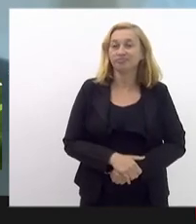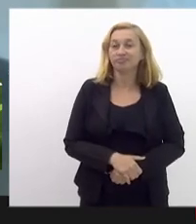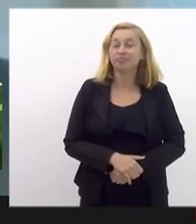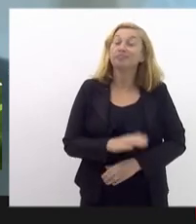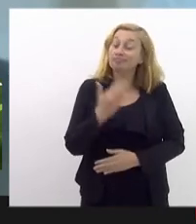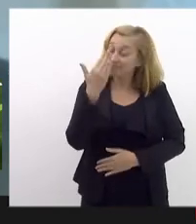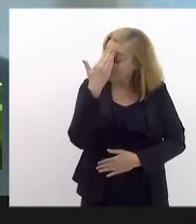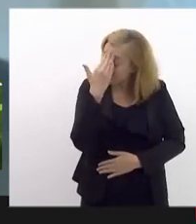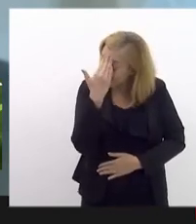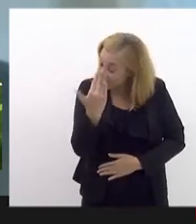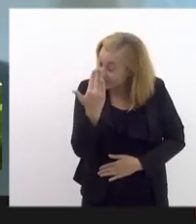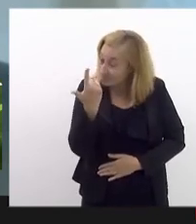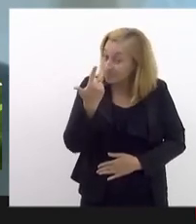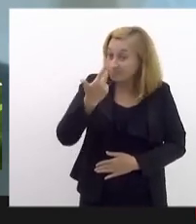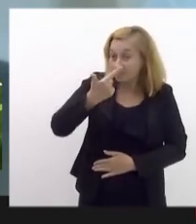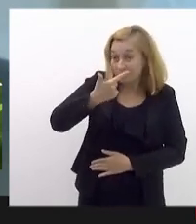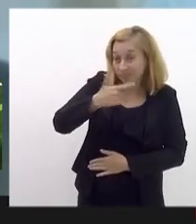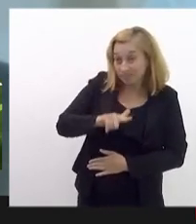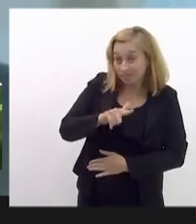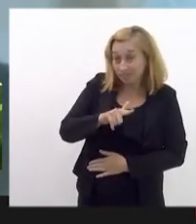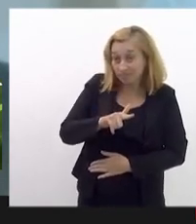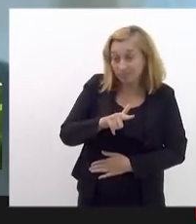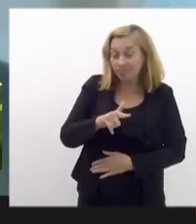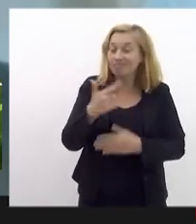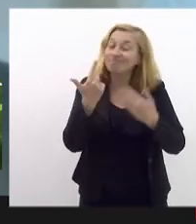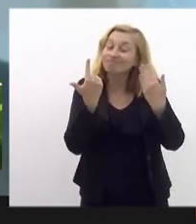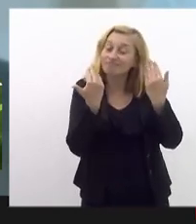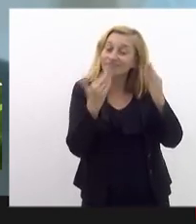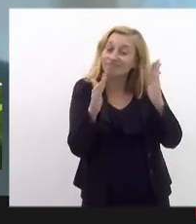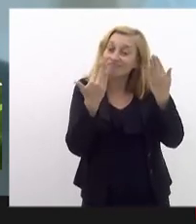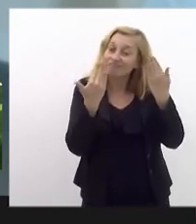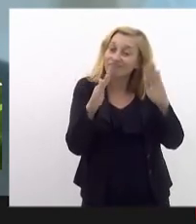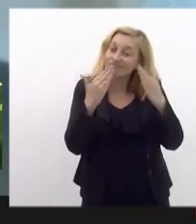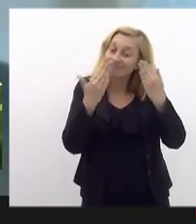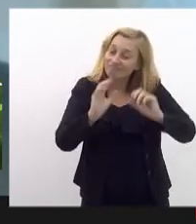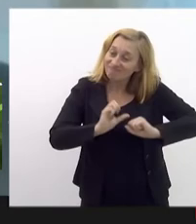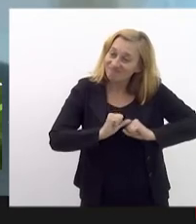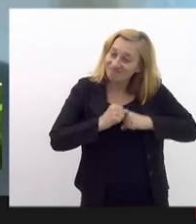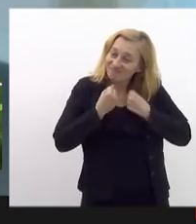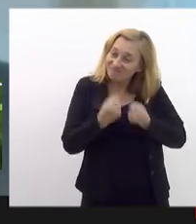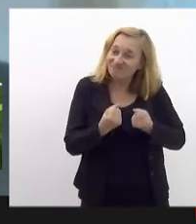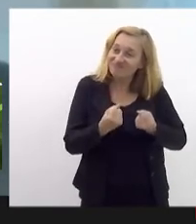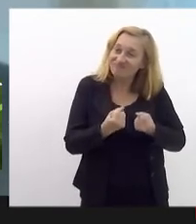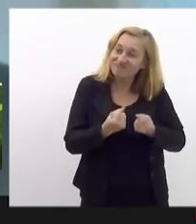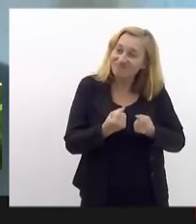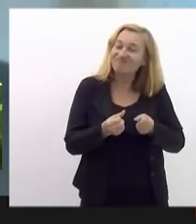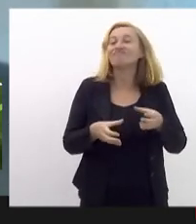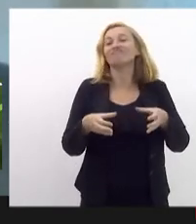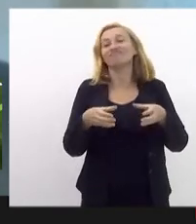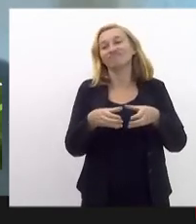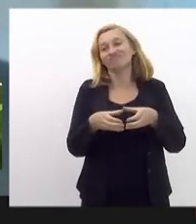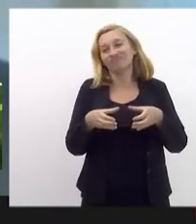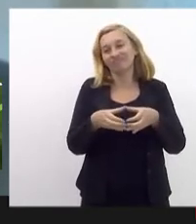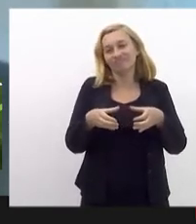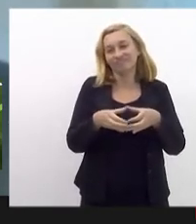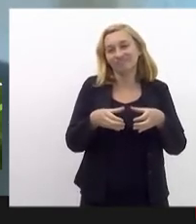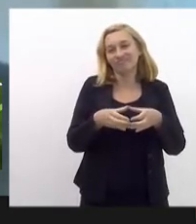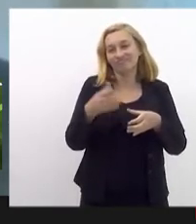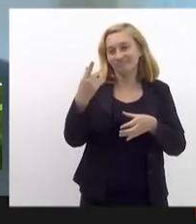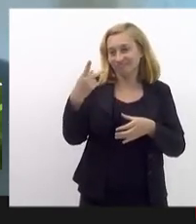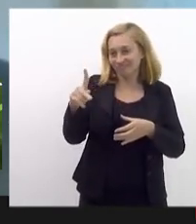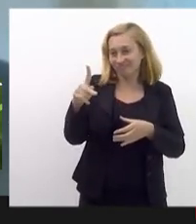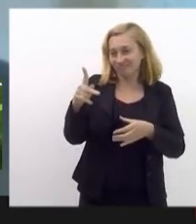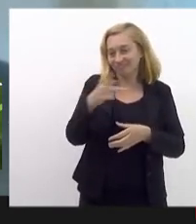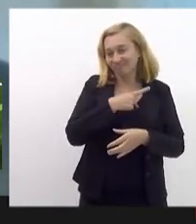apenas agradeço mais uma vez e parabenizo o esforço que vem sendo feito pela comissão, na